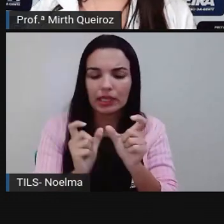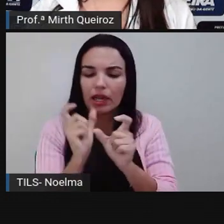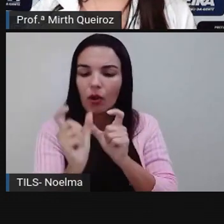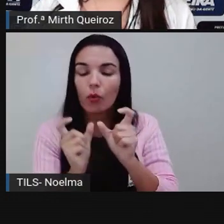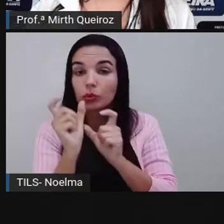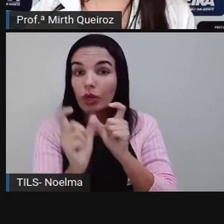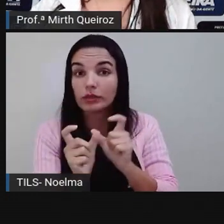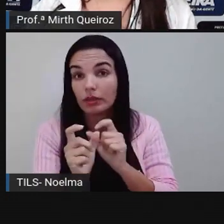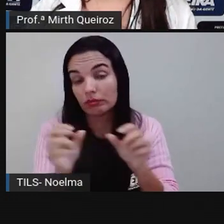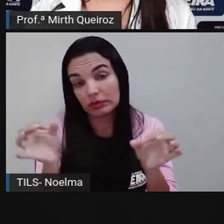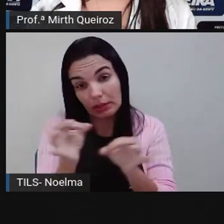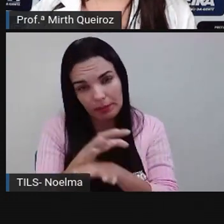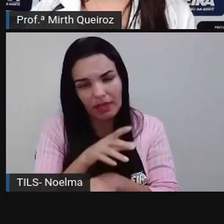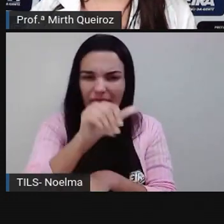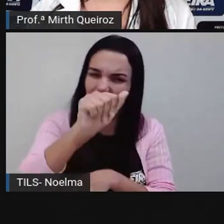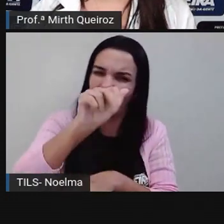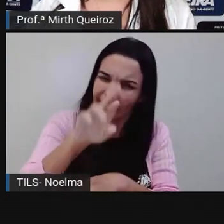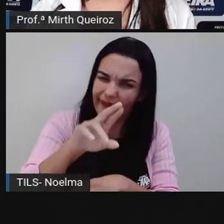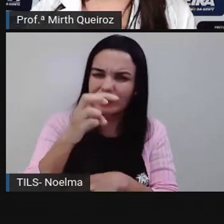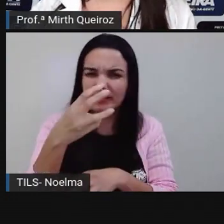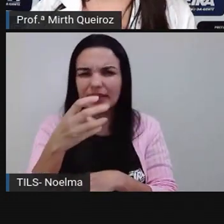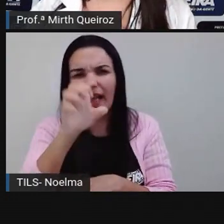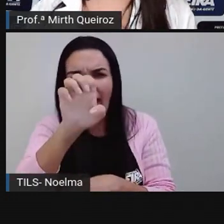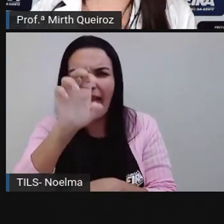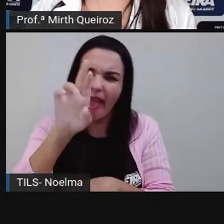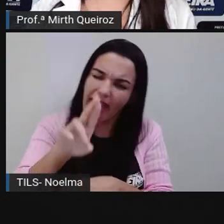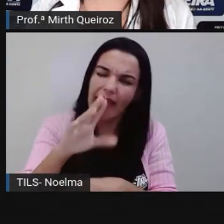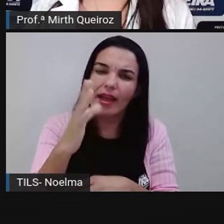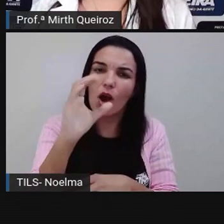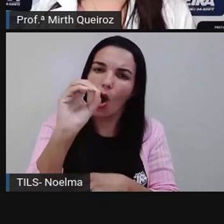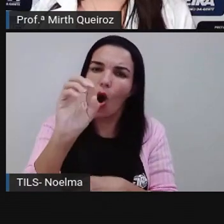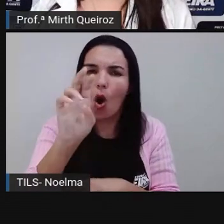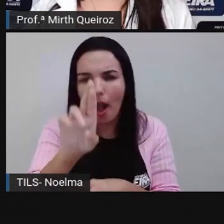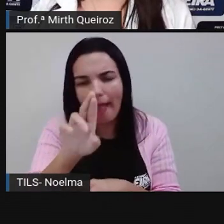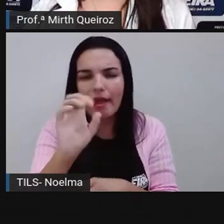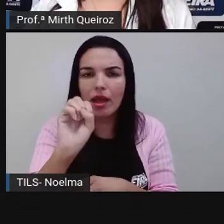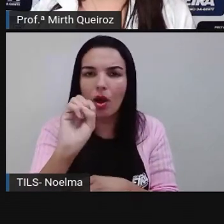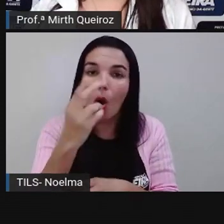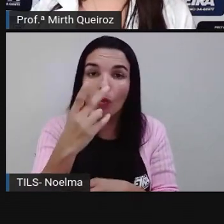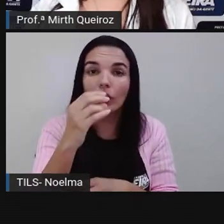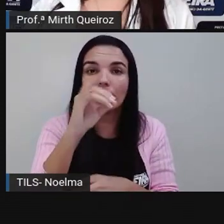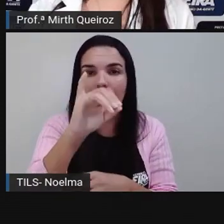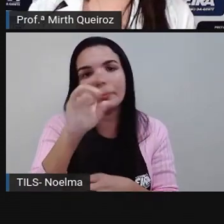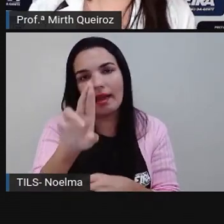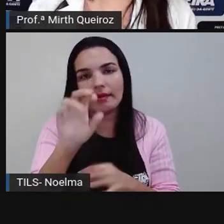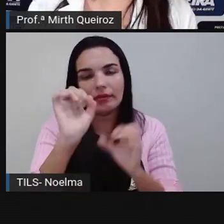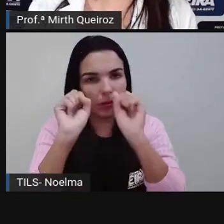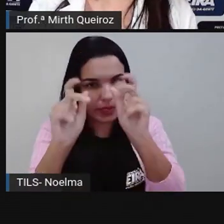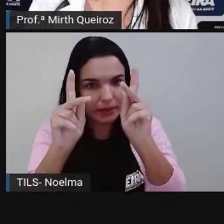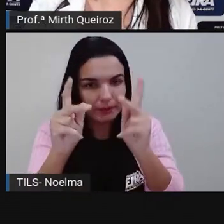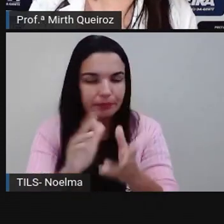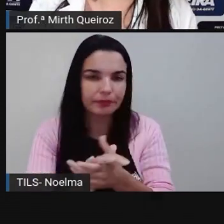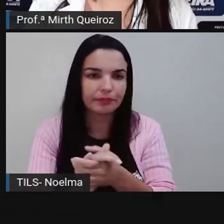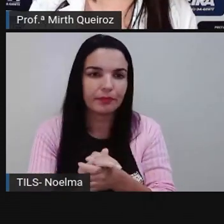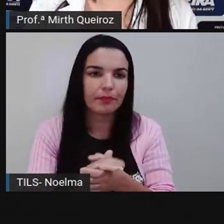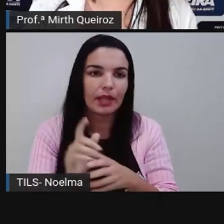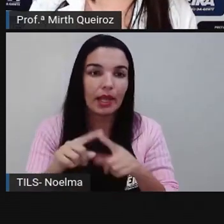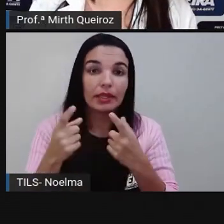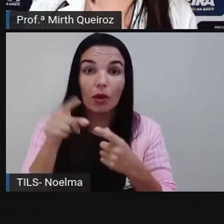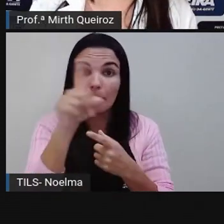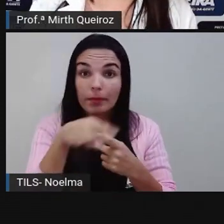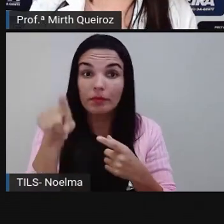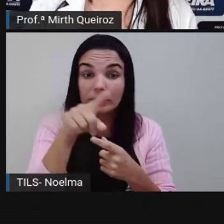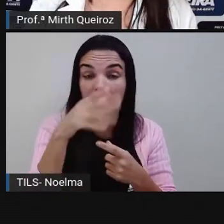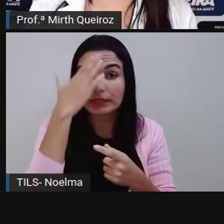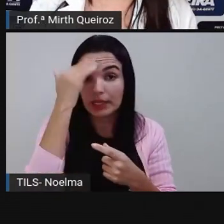é da terceira conjugação, que são aqueles verbos terminados em IR, certo? Para você